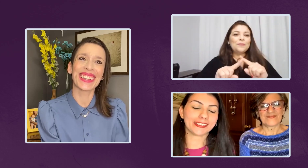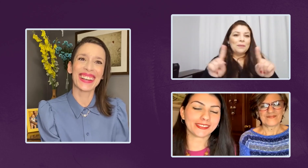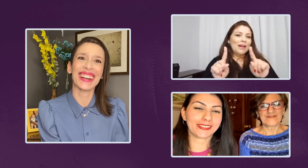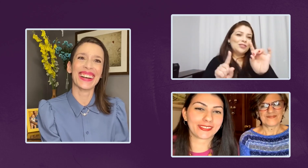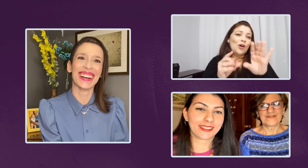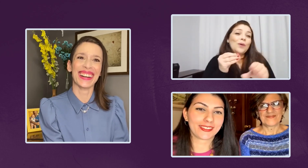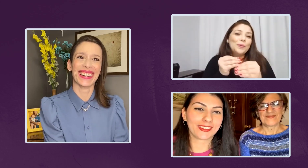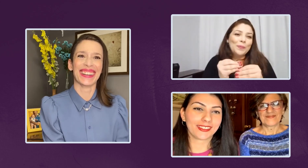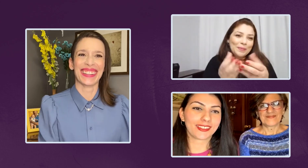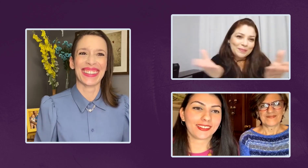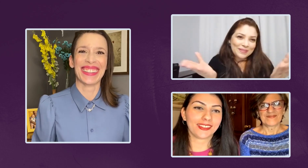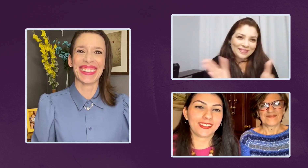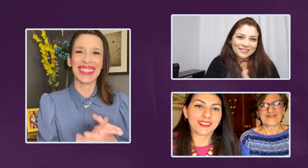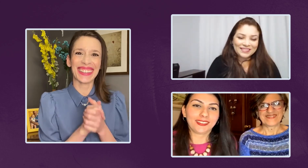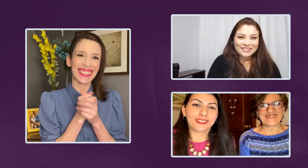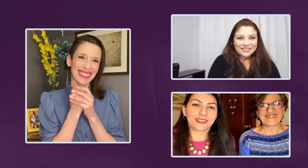mais.